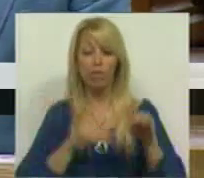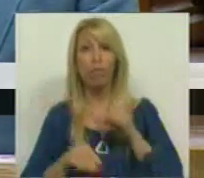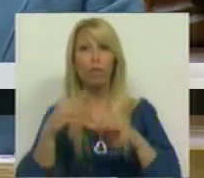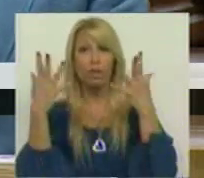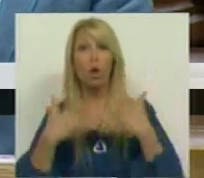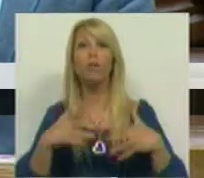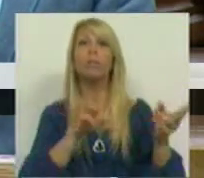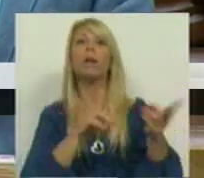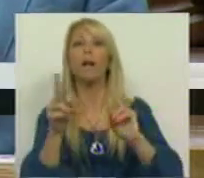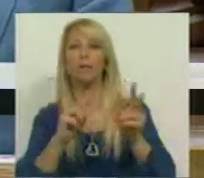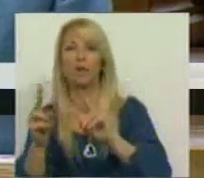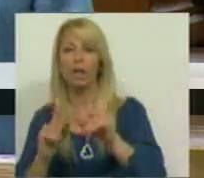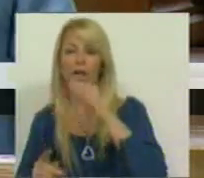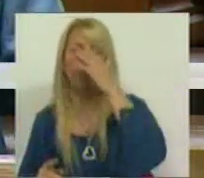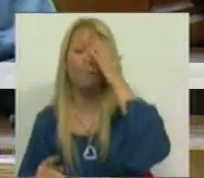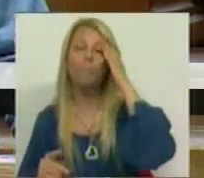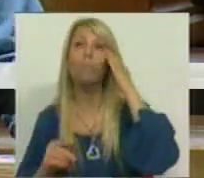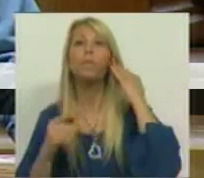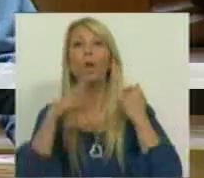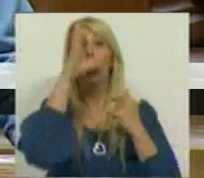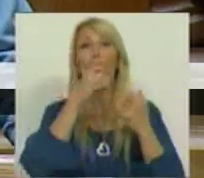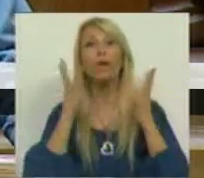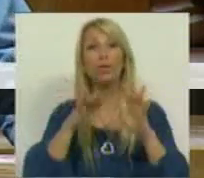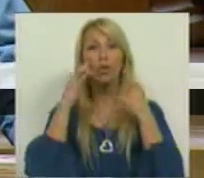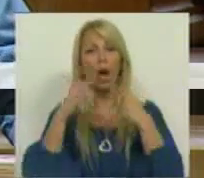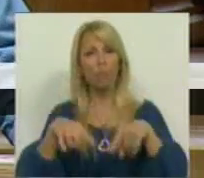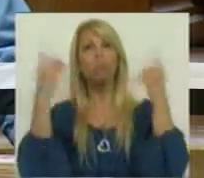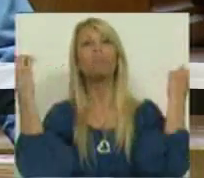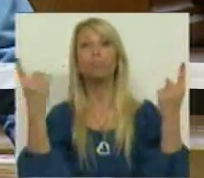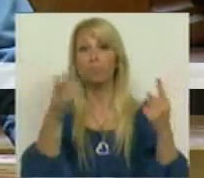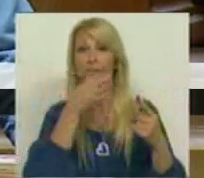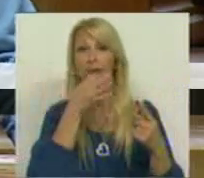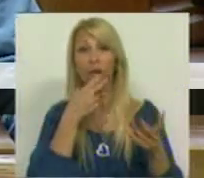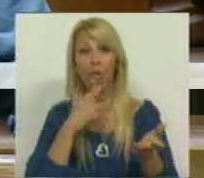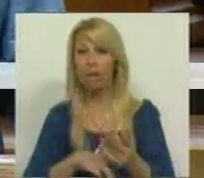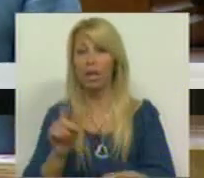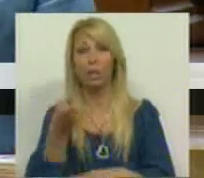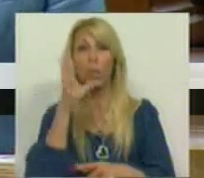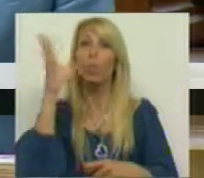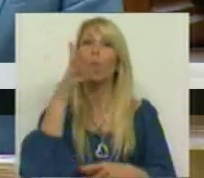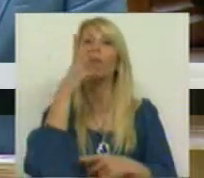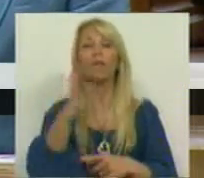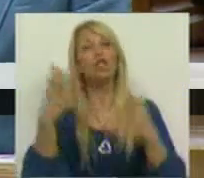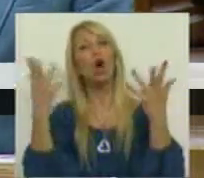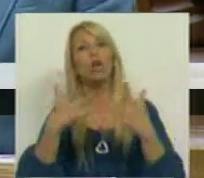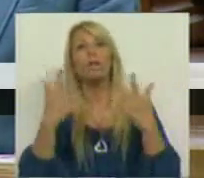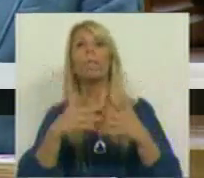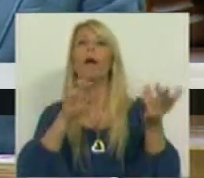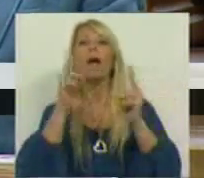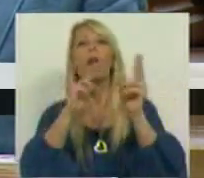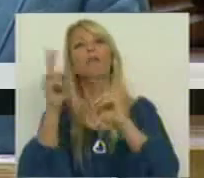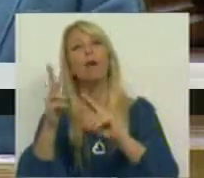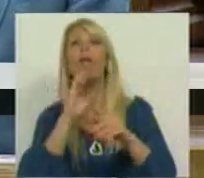orçamento retificativo. O Governo já demonstrou que não fala a verdade quando diz que este orçamento retificativo serve